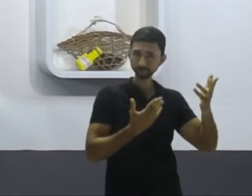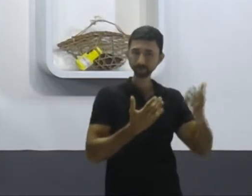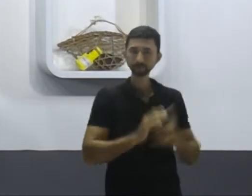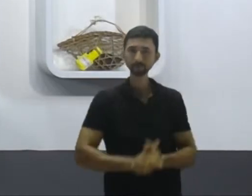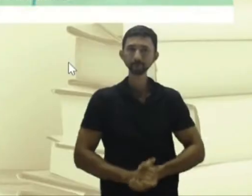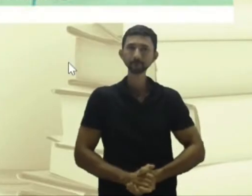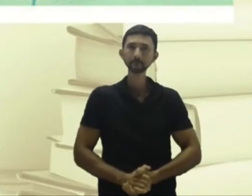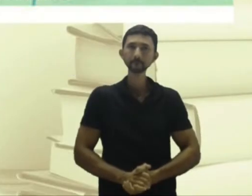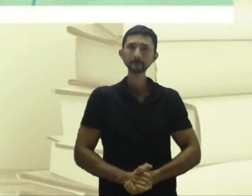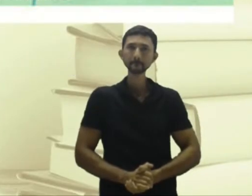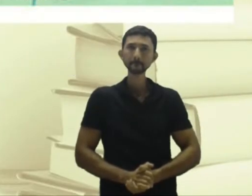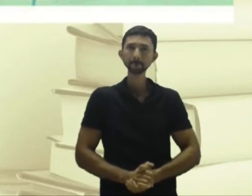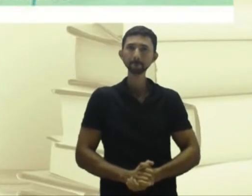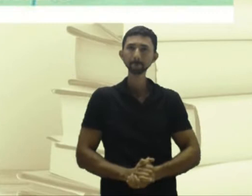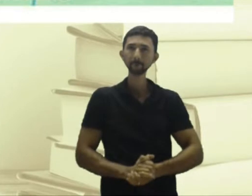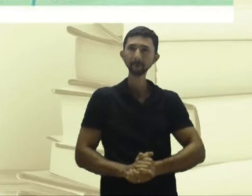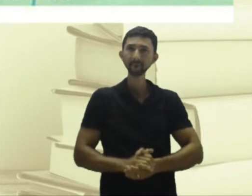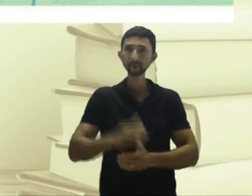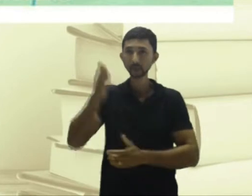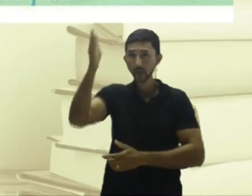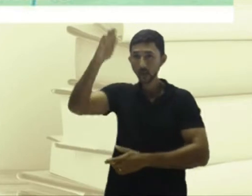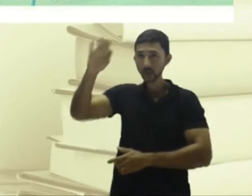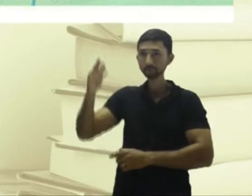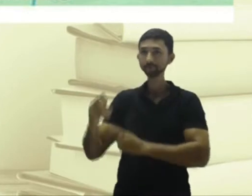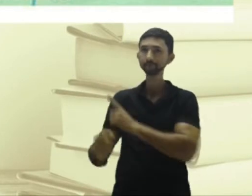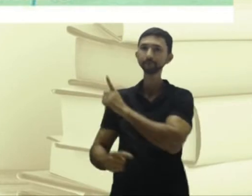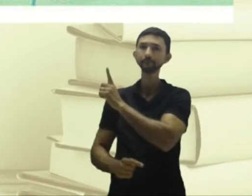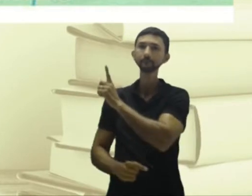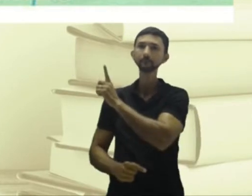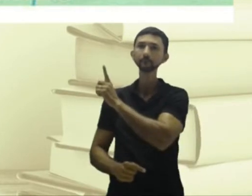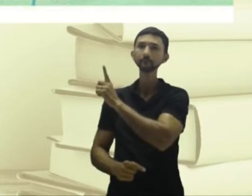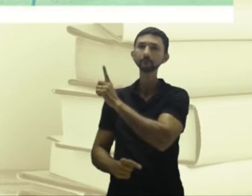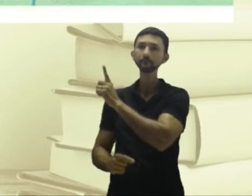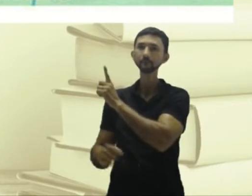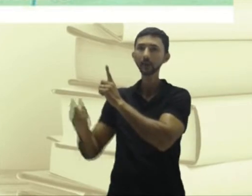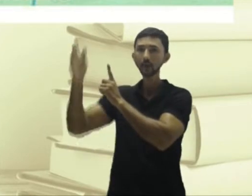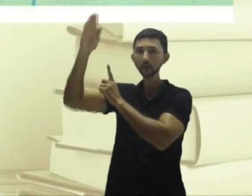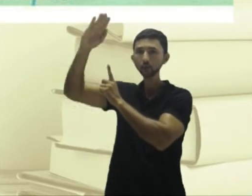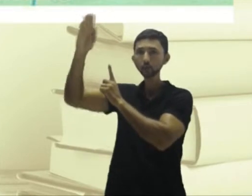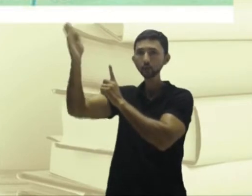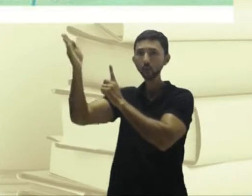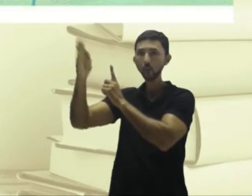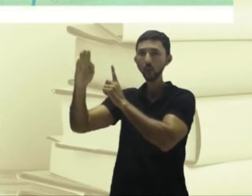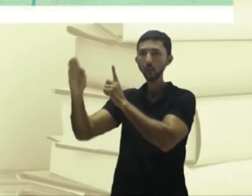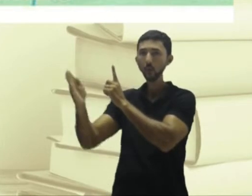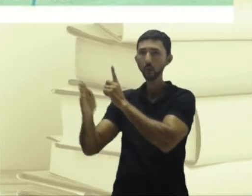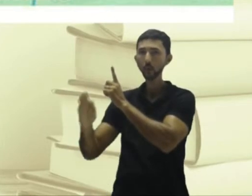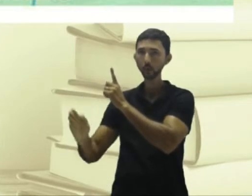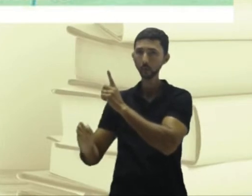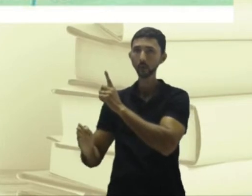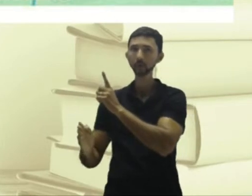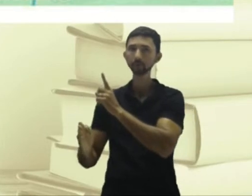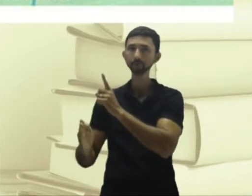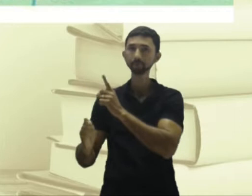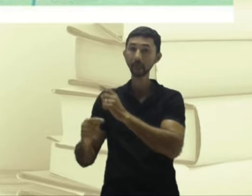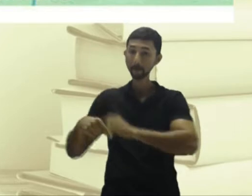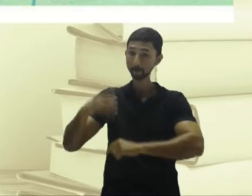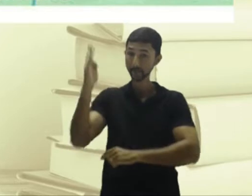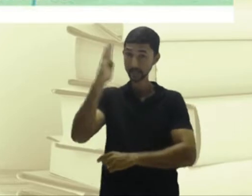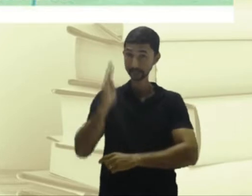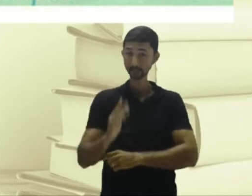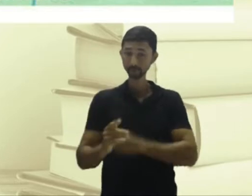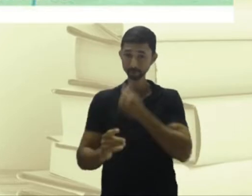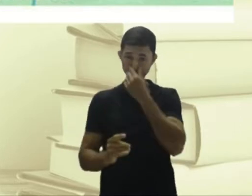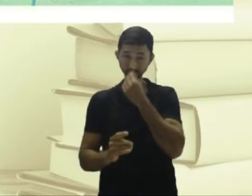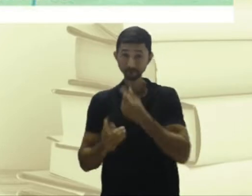slide, essa região aqui é o litoral brasileiro, do que sabia-se na época ser o Brasil. É bom a